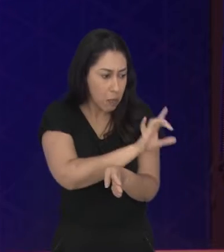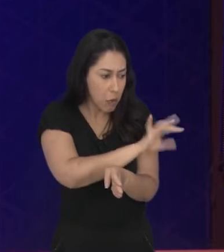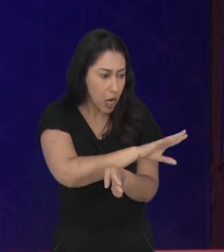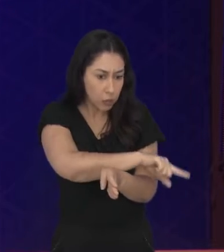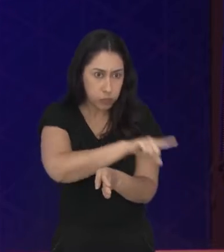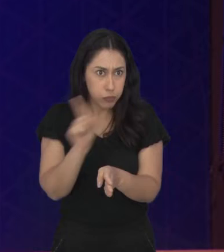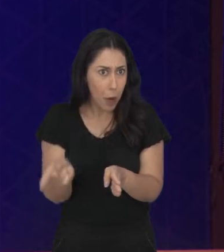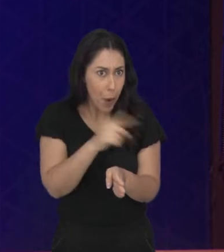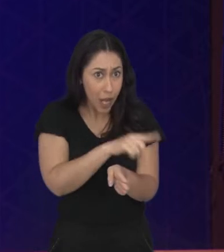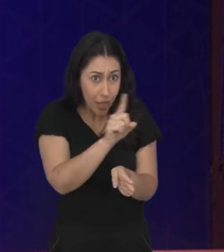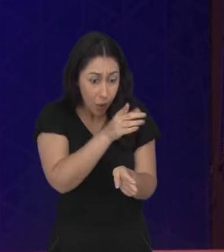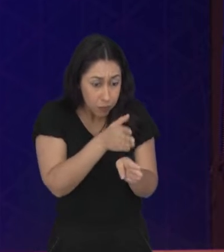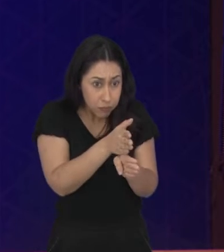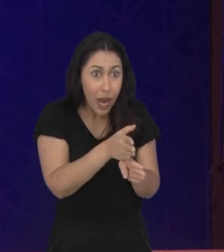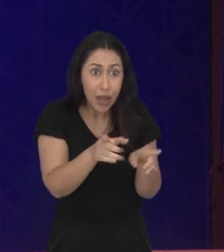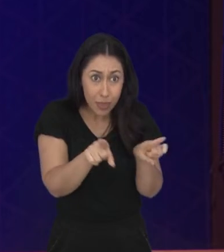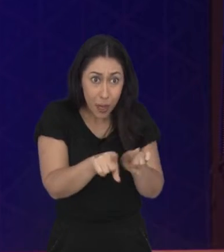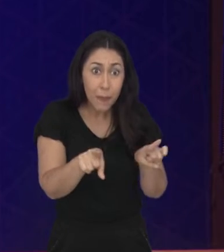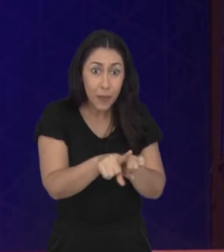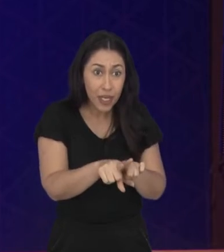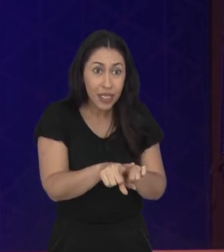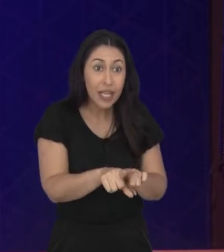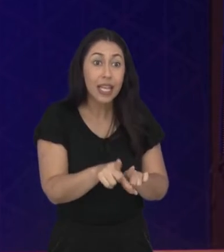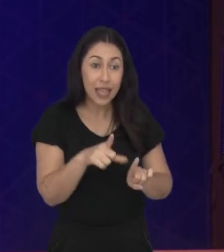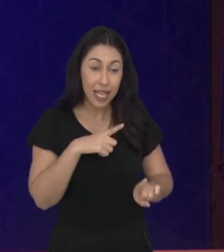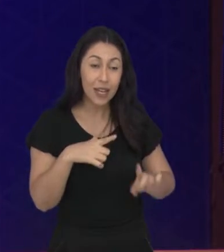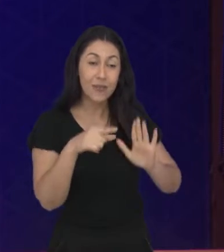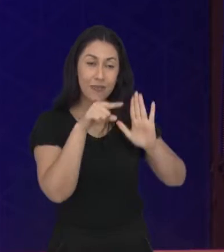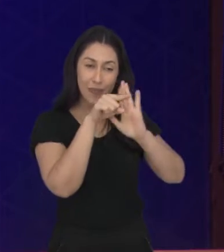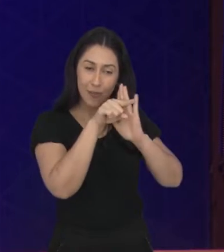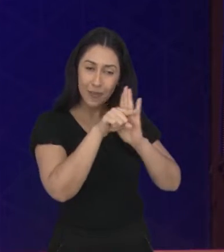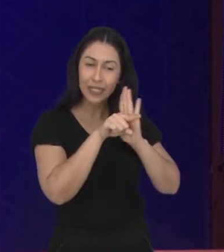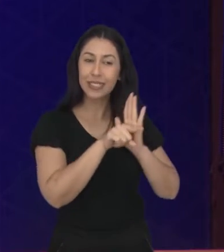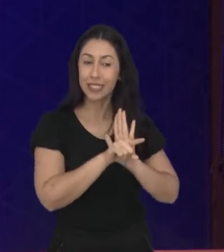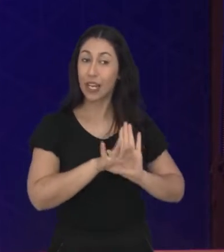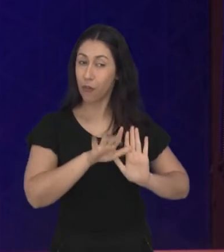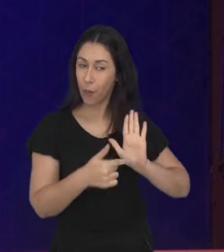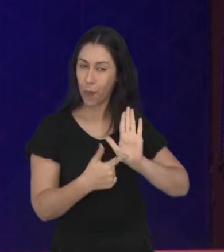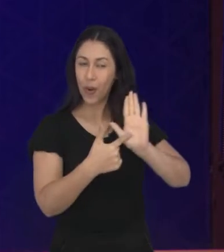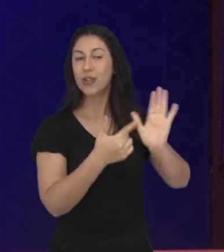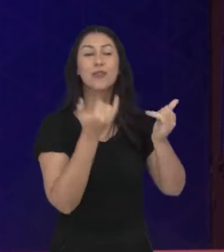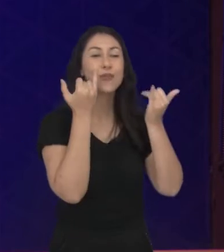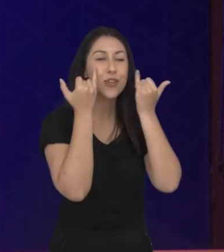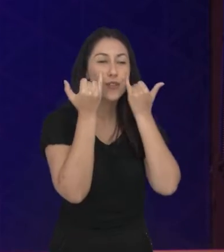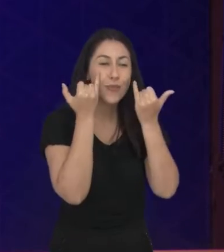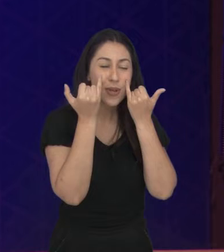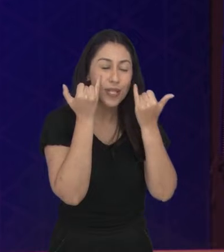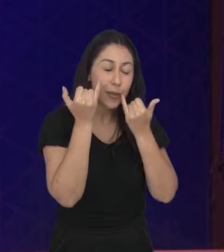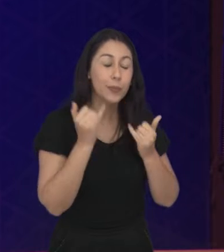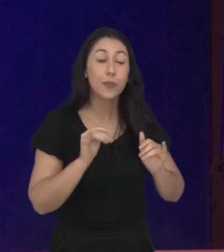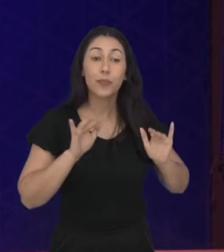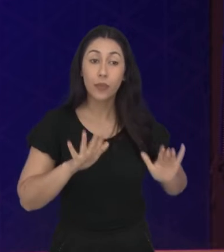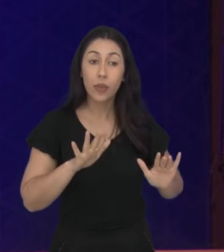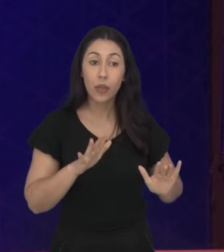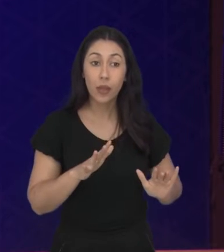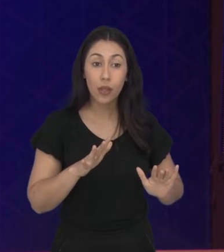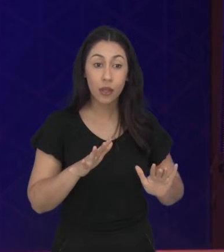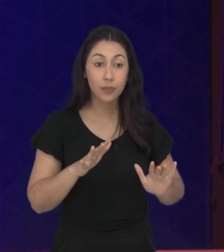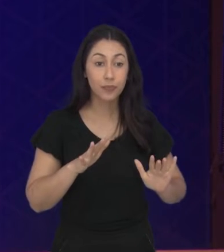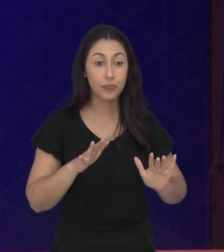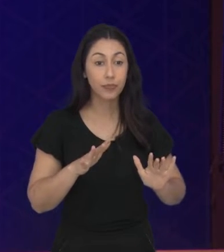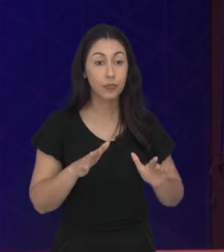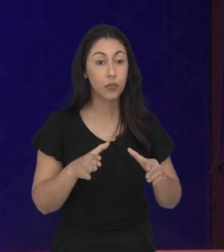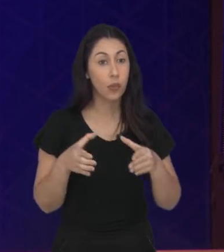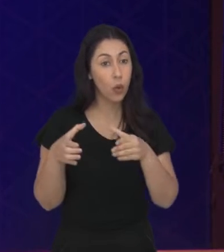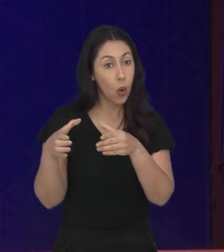e diurnas, tem também um intermediário. Inclusive, tem uma pesquisa em relação a isso, eu vou pegar os dados aqui para vocês. E, assim, 25%